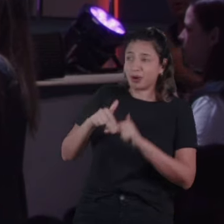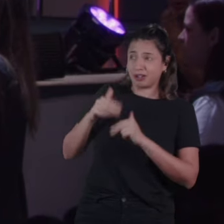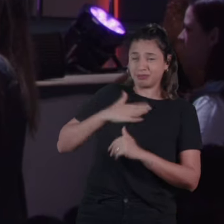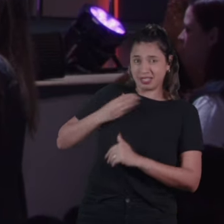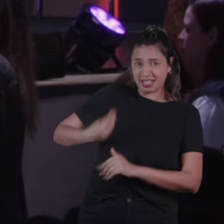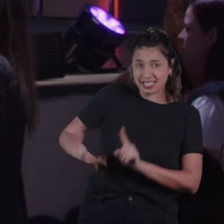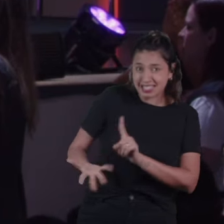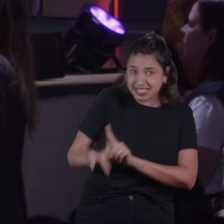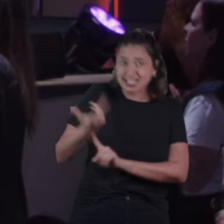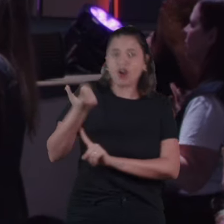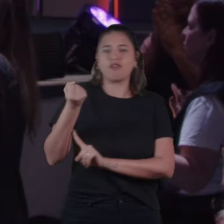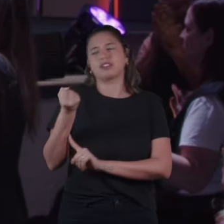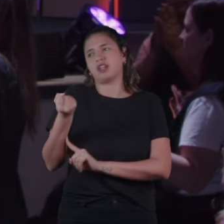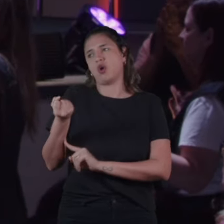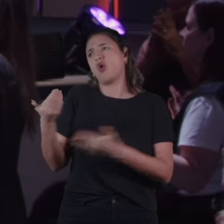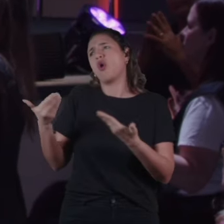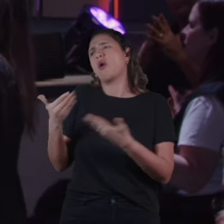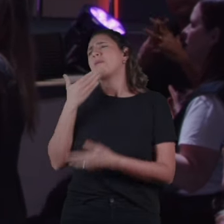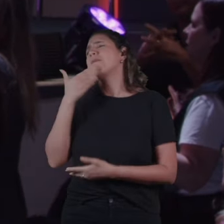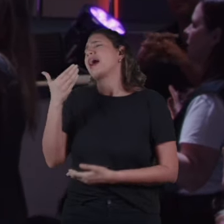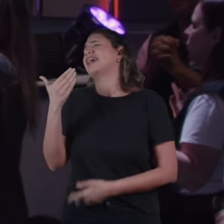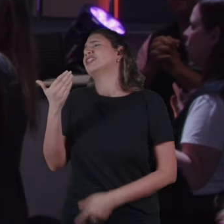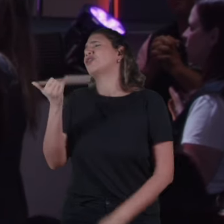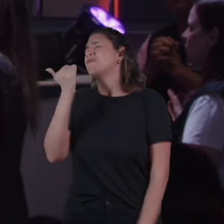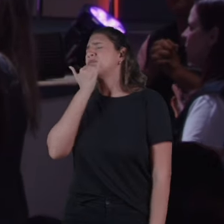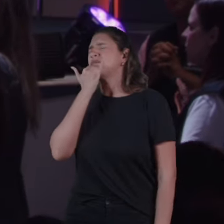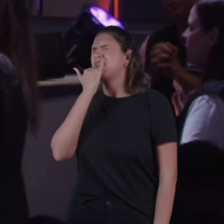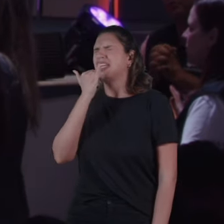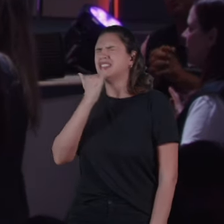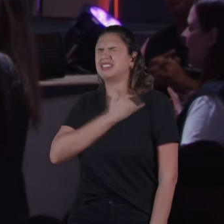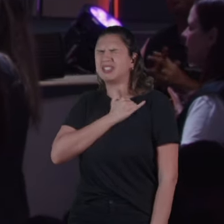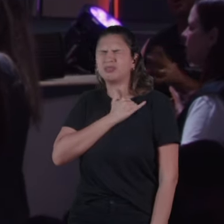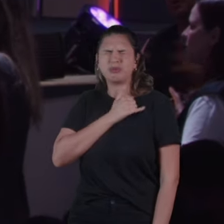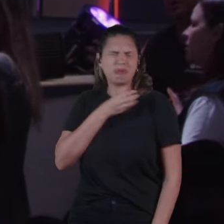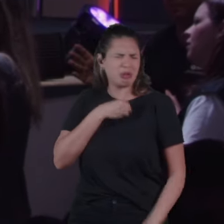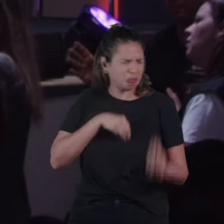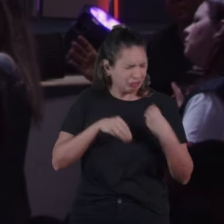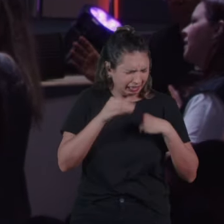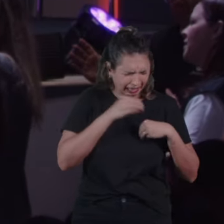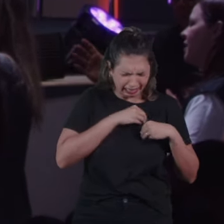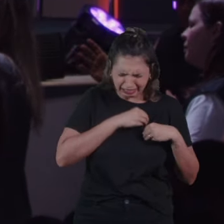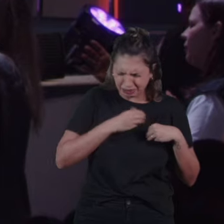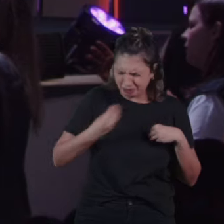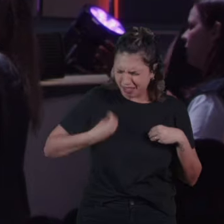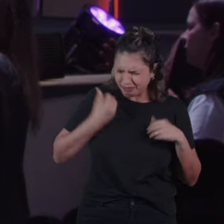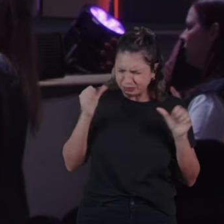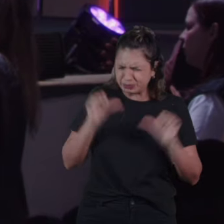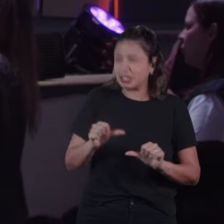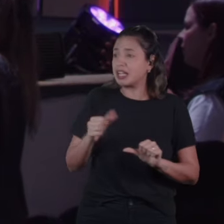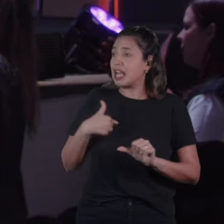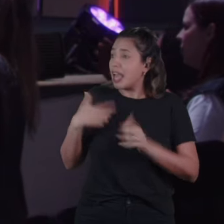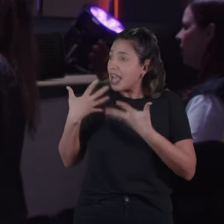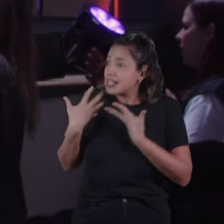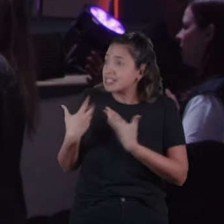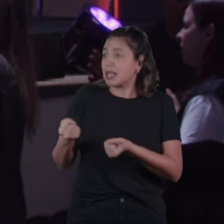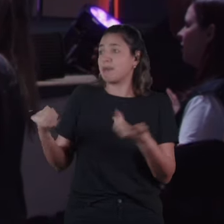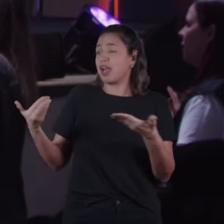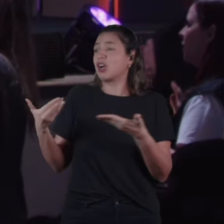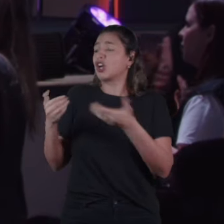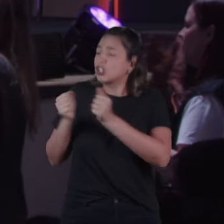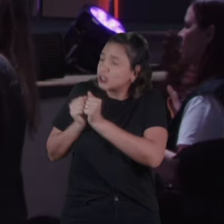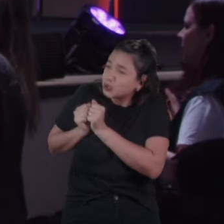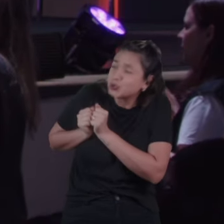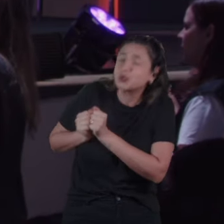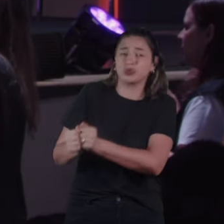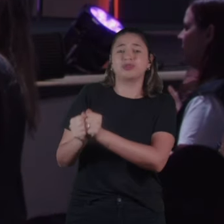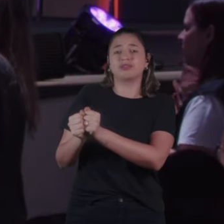peço que o Senhor perdoe todos os meus pecados. Me receba na tua família, me